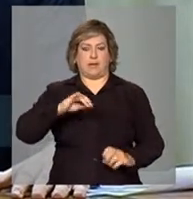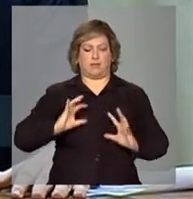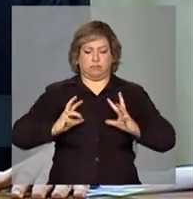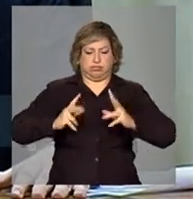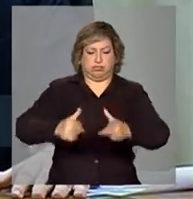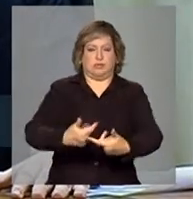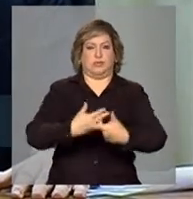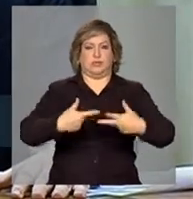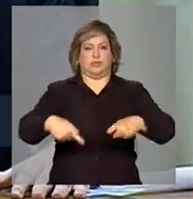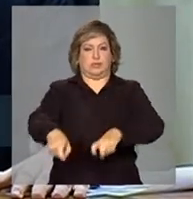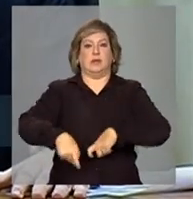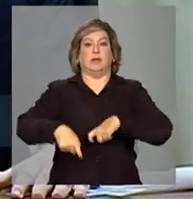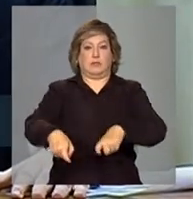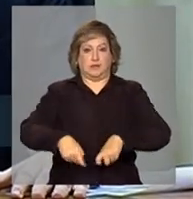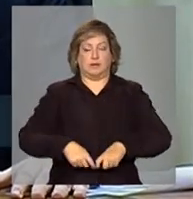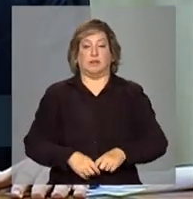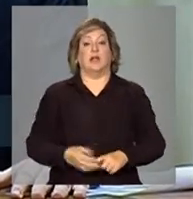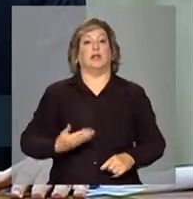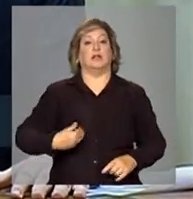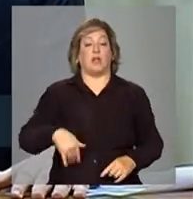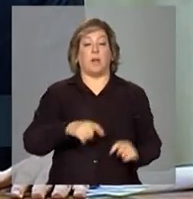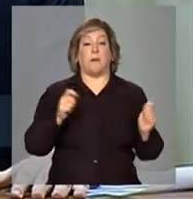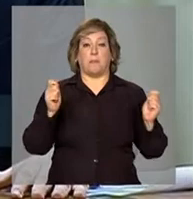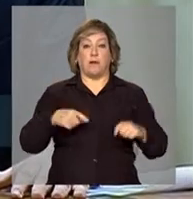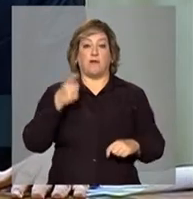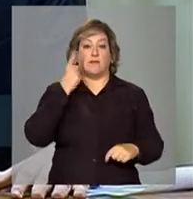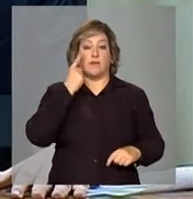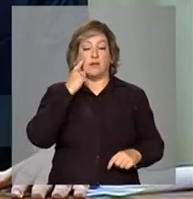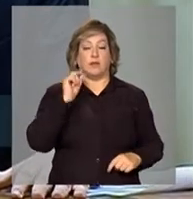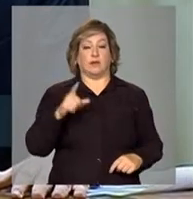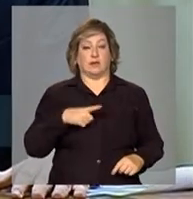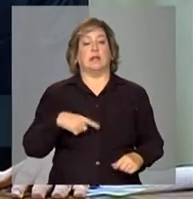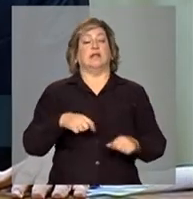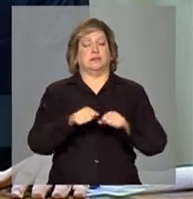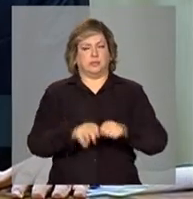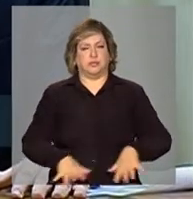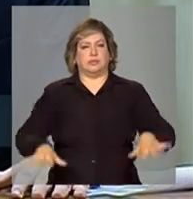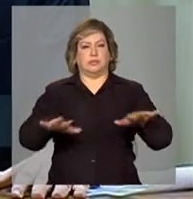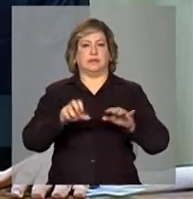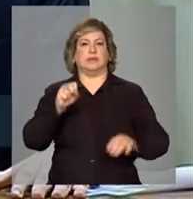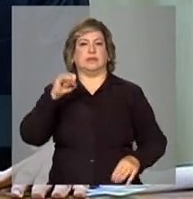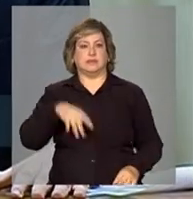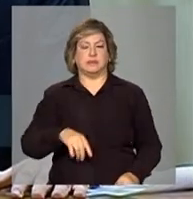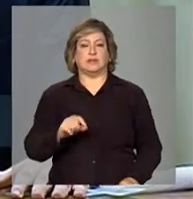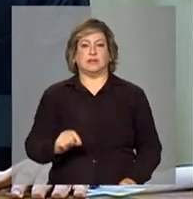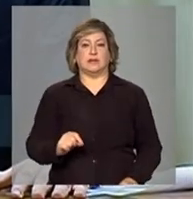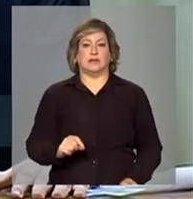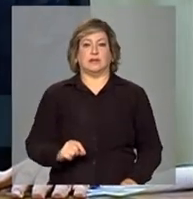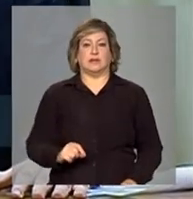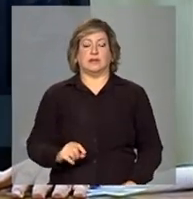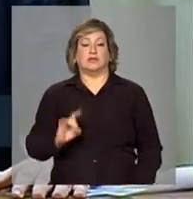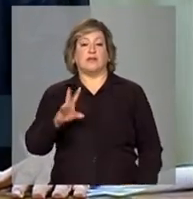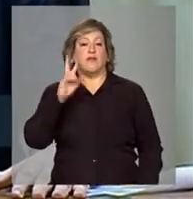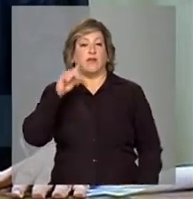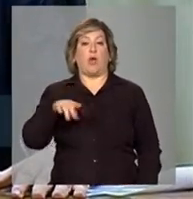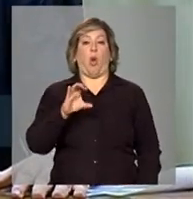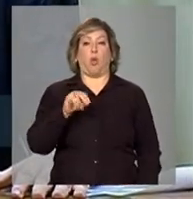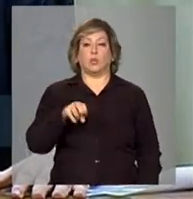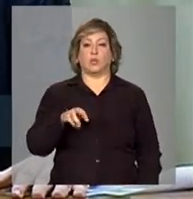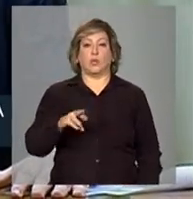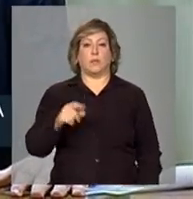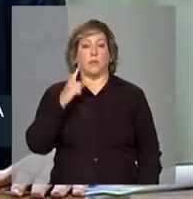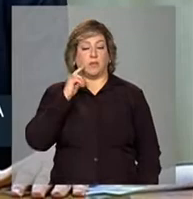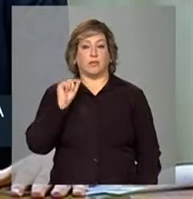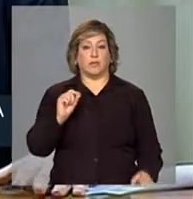agrícolas etc então nós podemos ver que está disseminado sim basta ver o consumo aparente